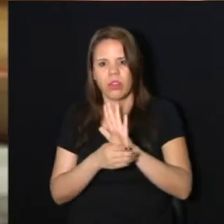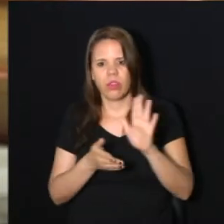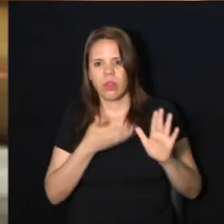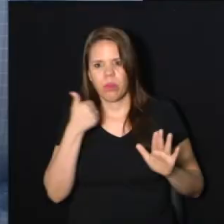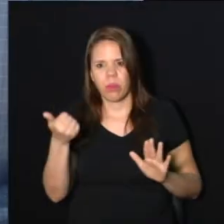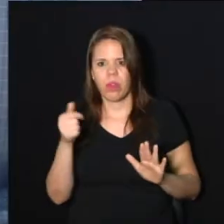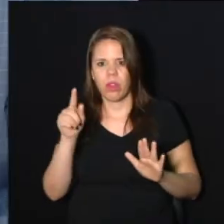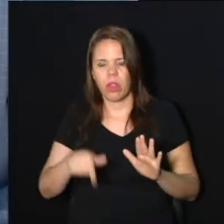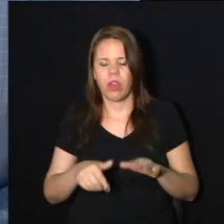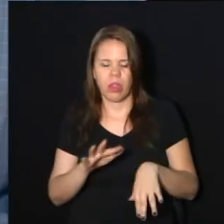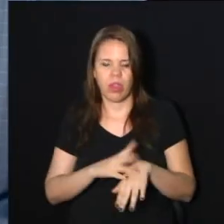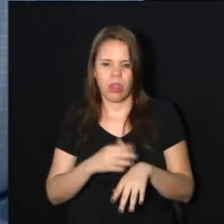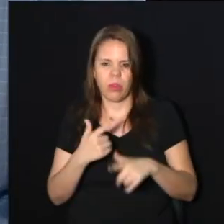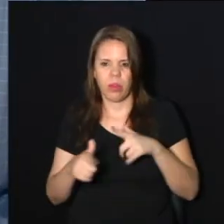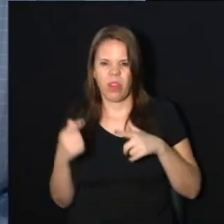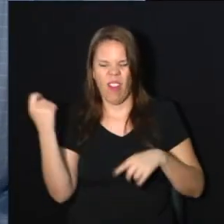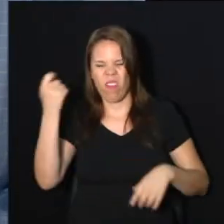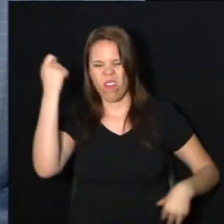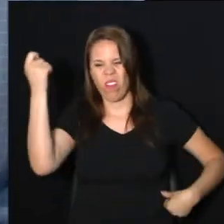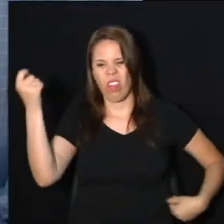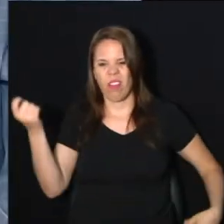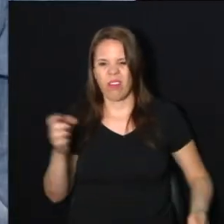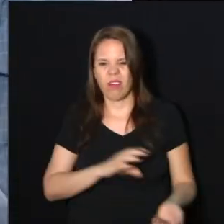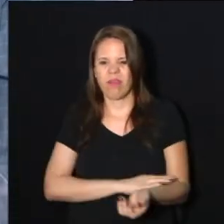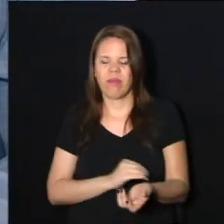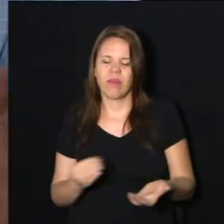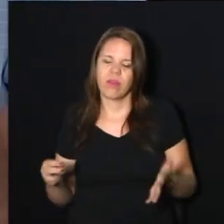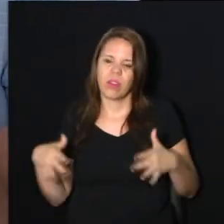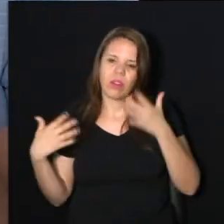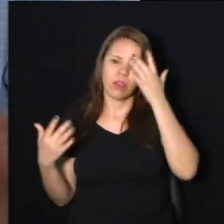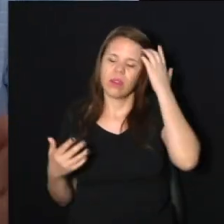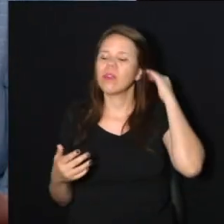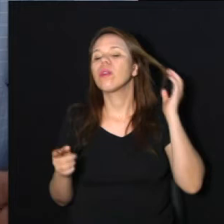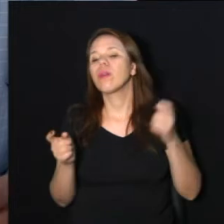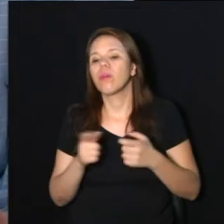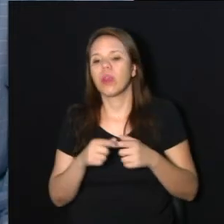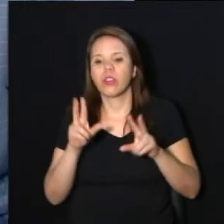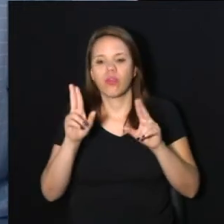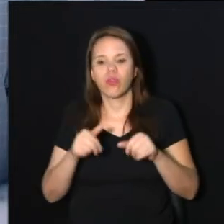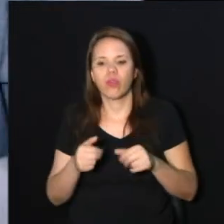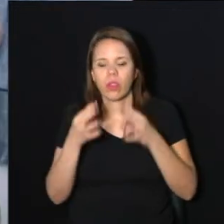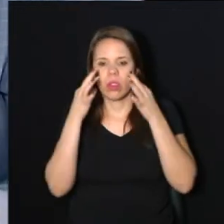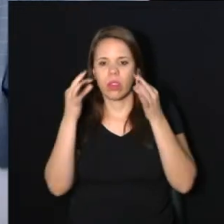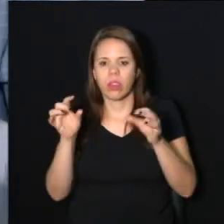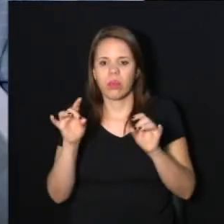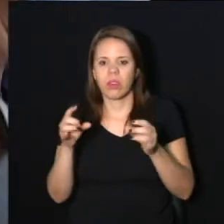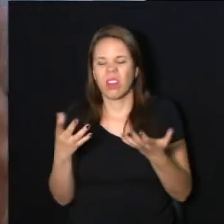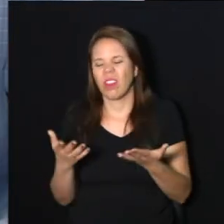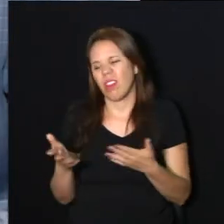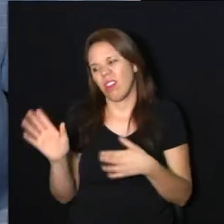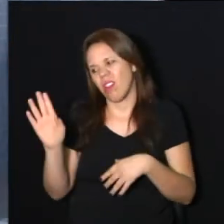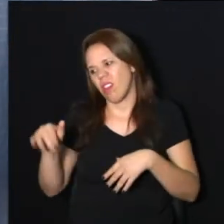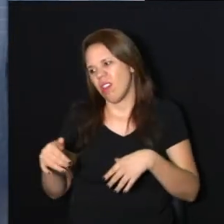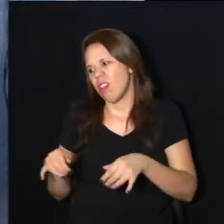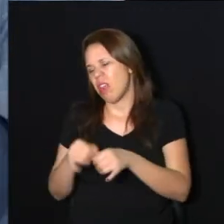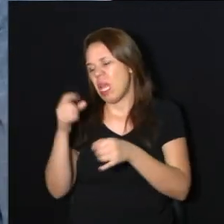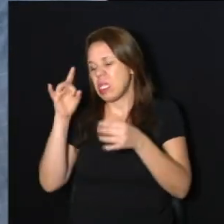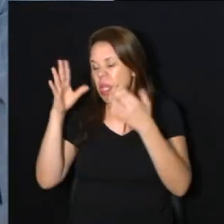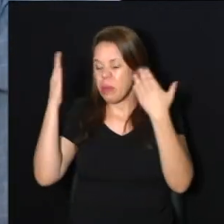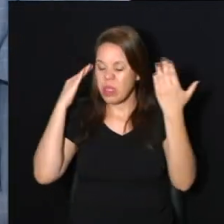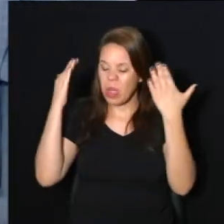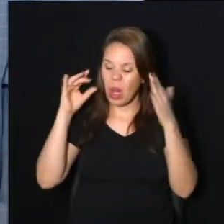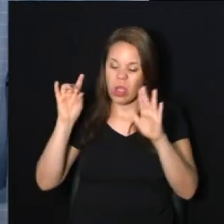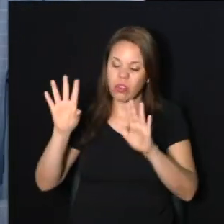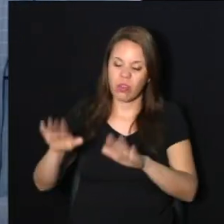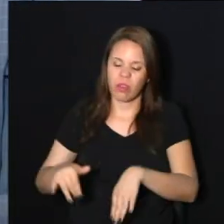desse quadro. São doenças graves, para as quais a medicina nunca olhou direito, sabe? Sempre considerou, é problema psicológico,